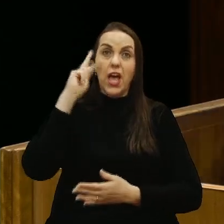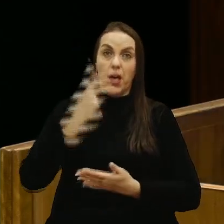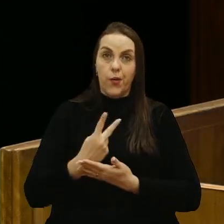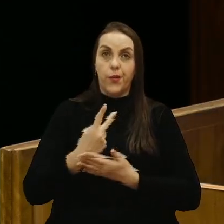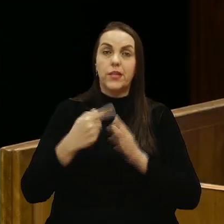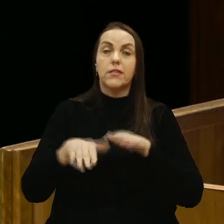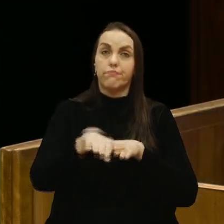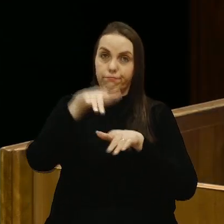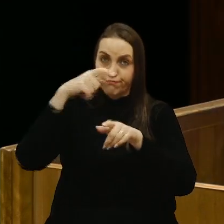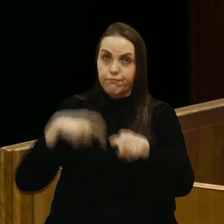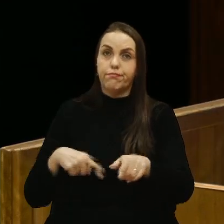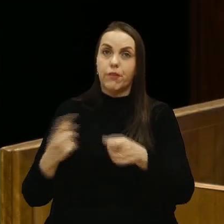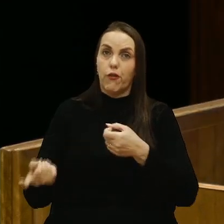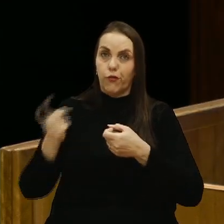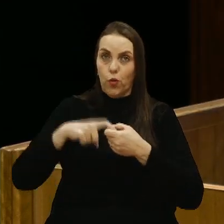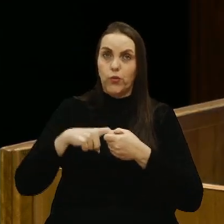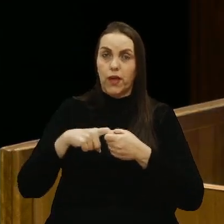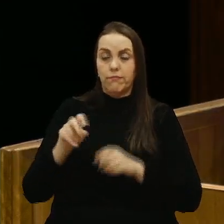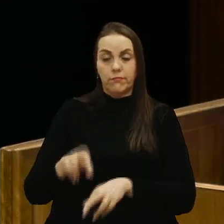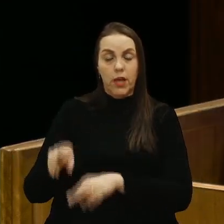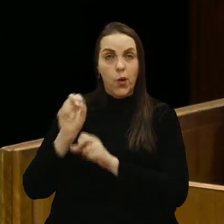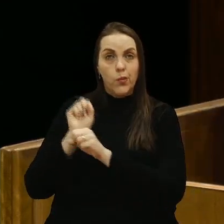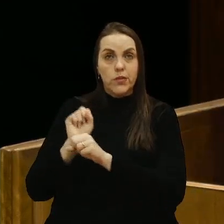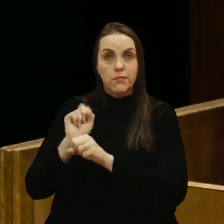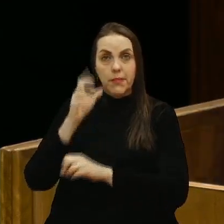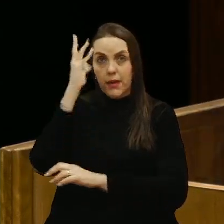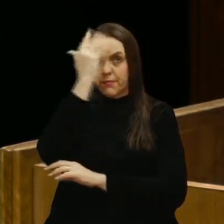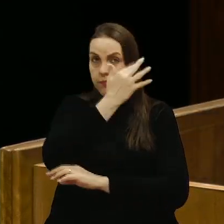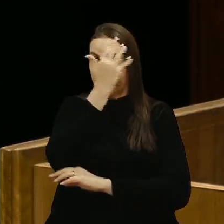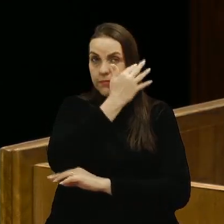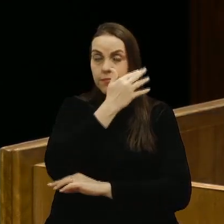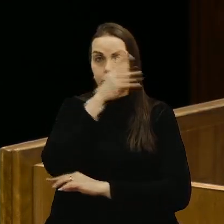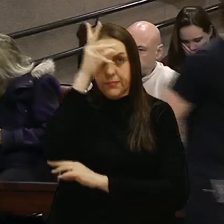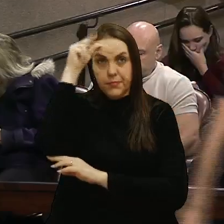e é isso que eu espero do prefeito Adiló. Muito obrigado. Devolvo.